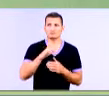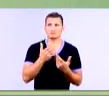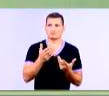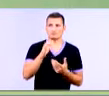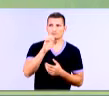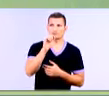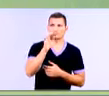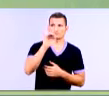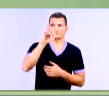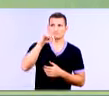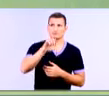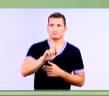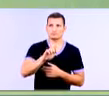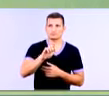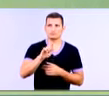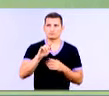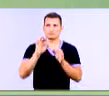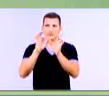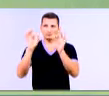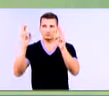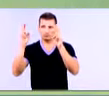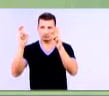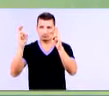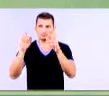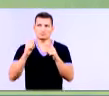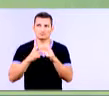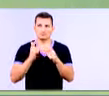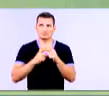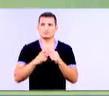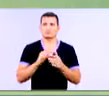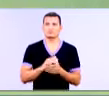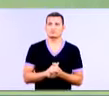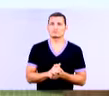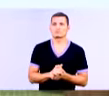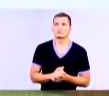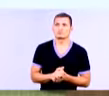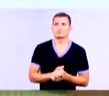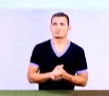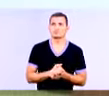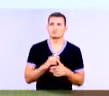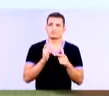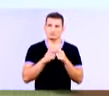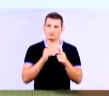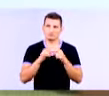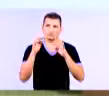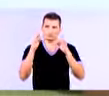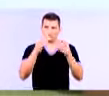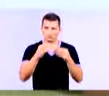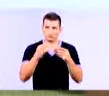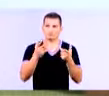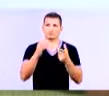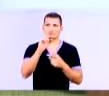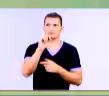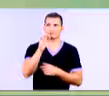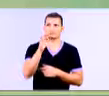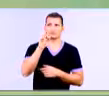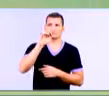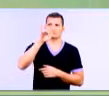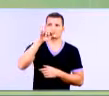valores entre aspas duplos? Né? O porquê disso? Foi definido que toda string tem entre aspas duplos,